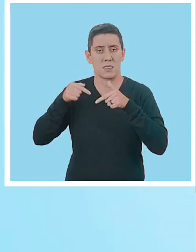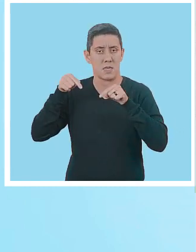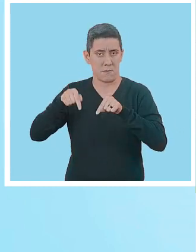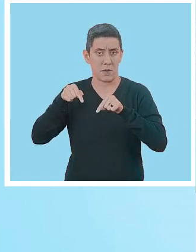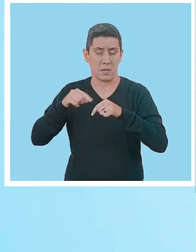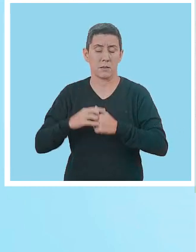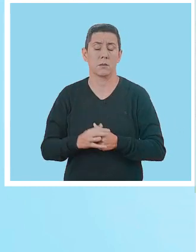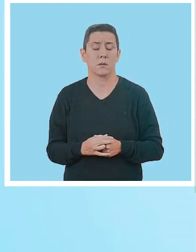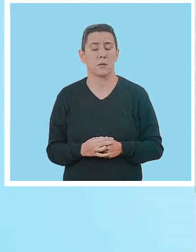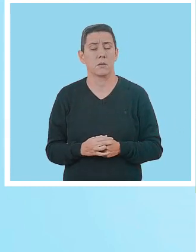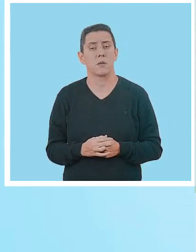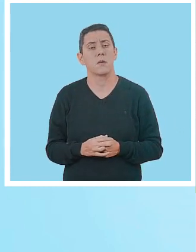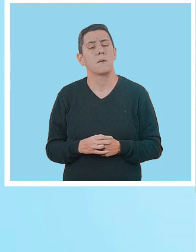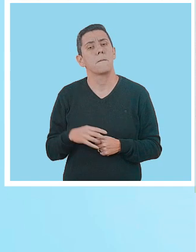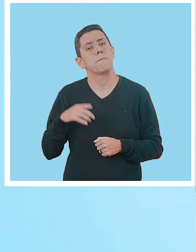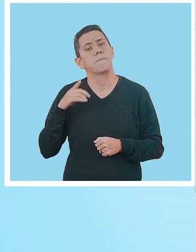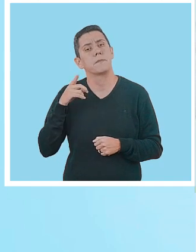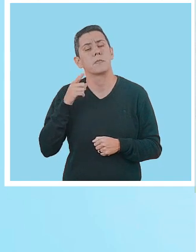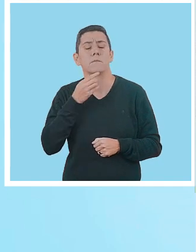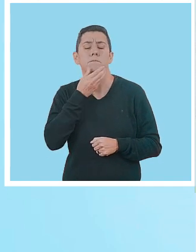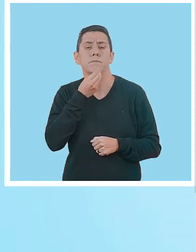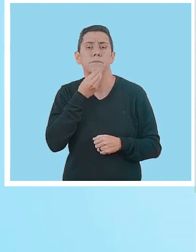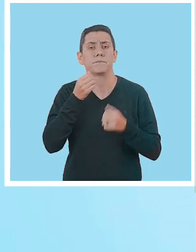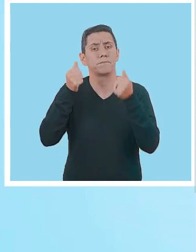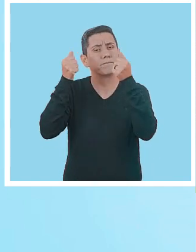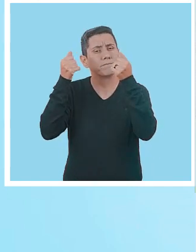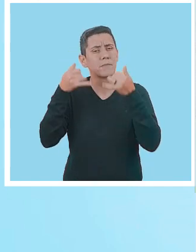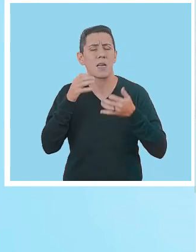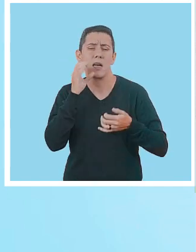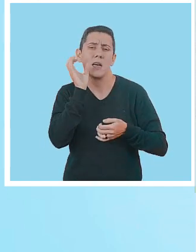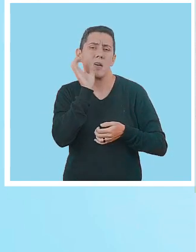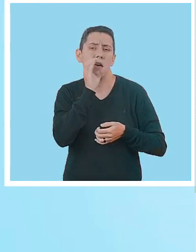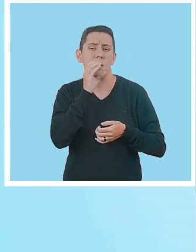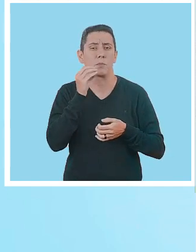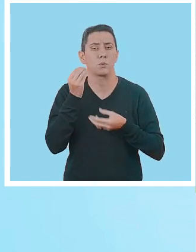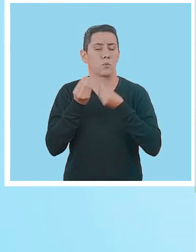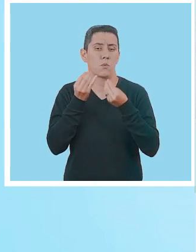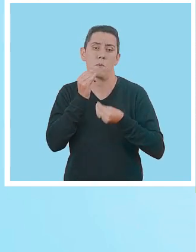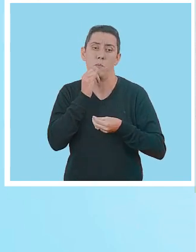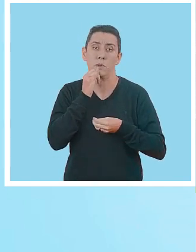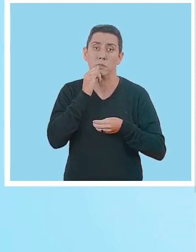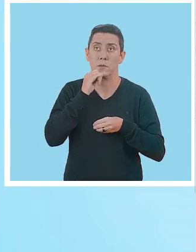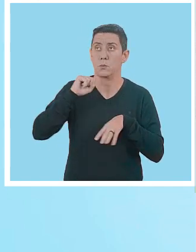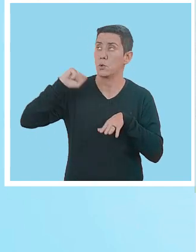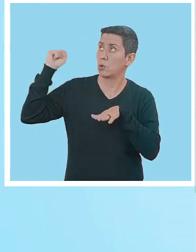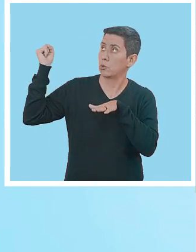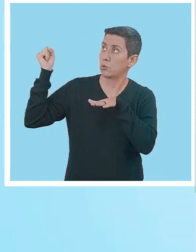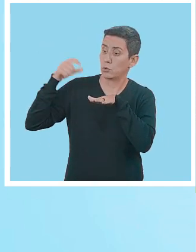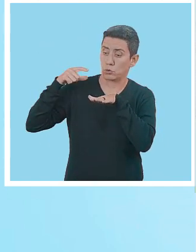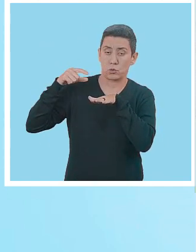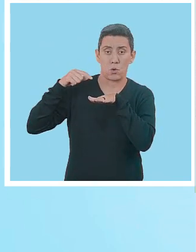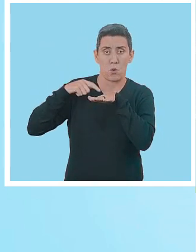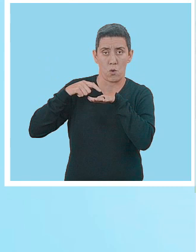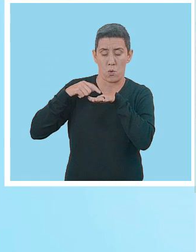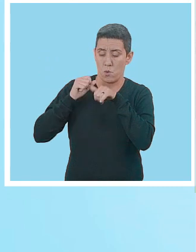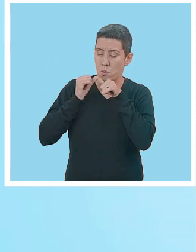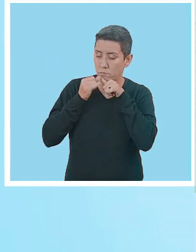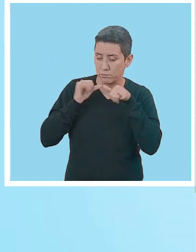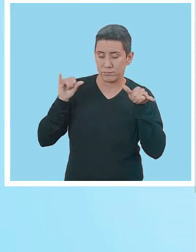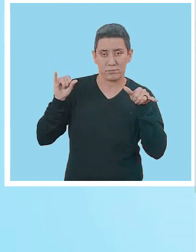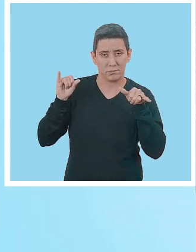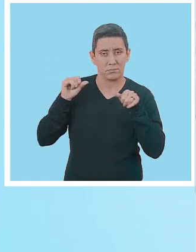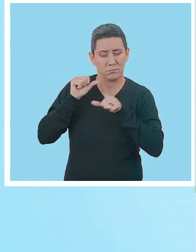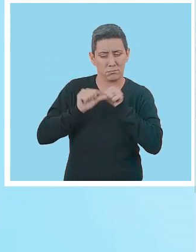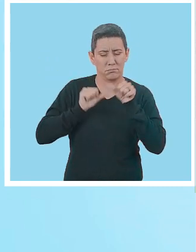fica no rapidamente é na energia solar é enche quando a gente lembra energia solar a gente visualiza